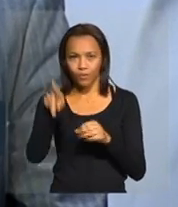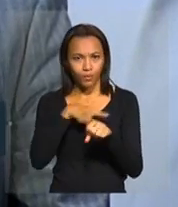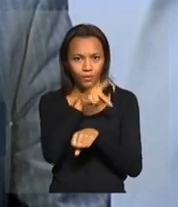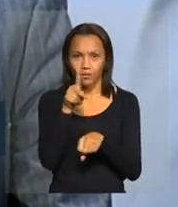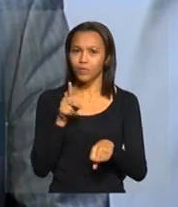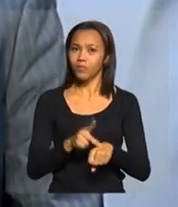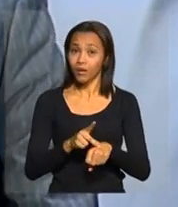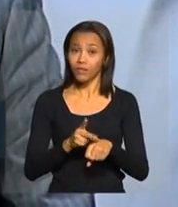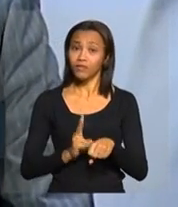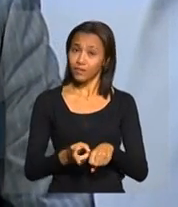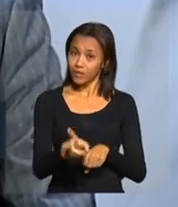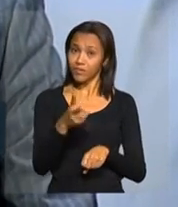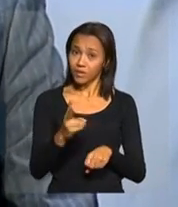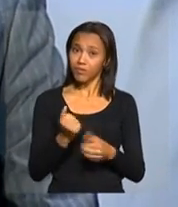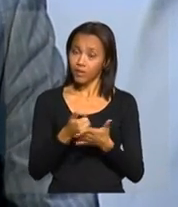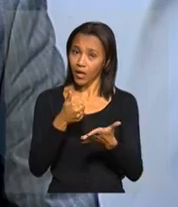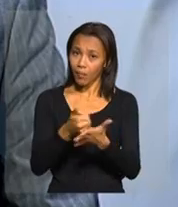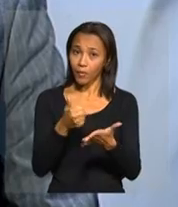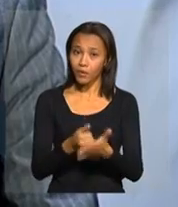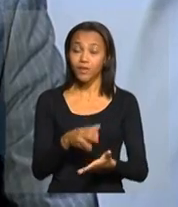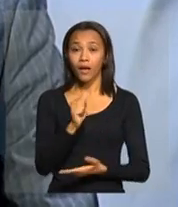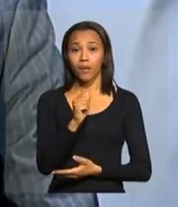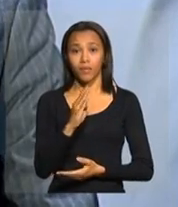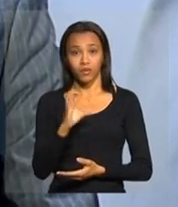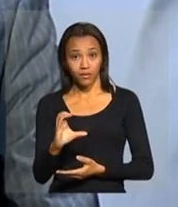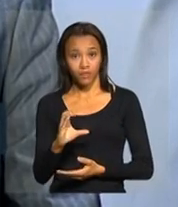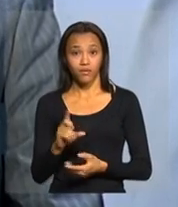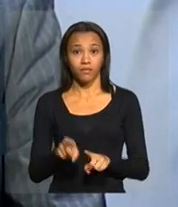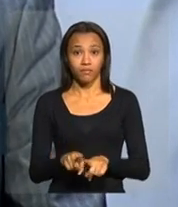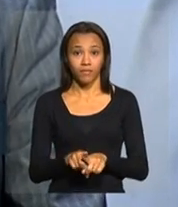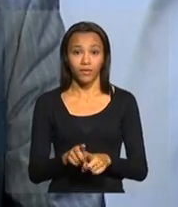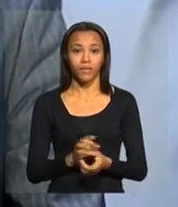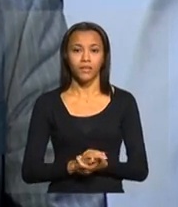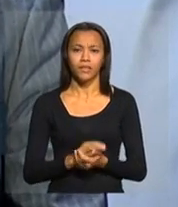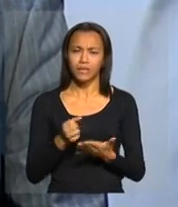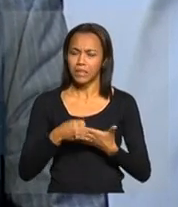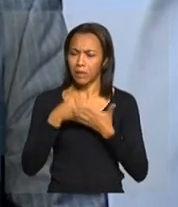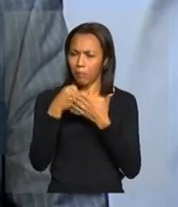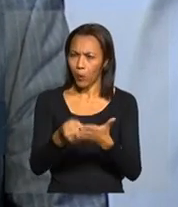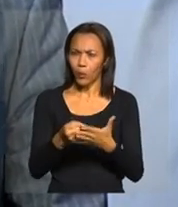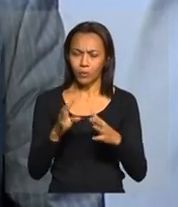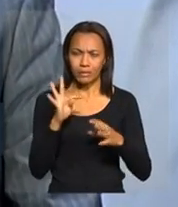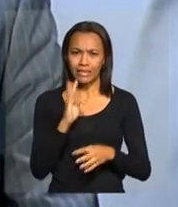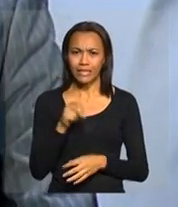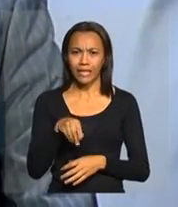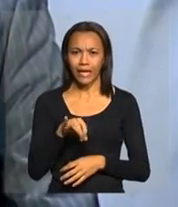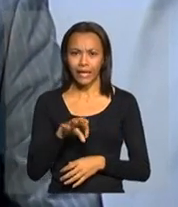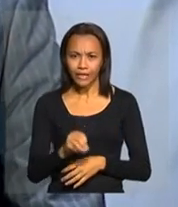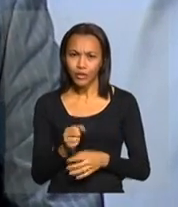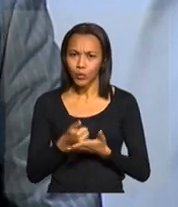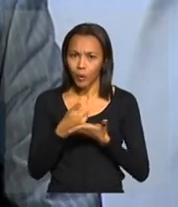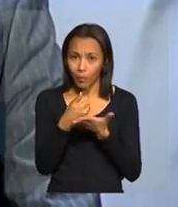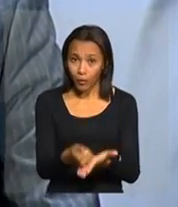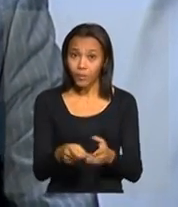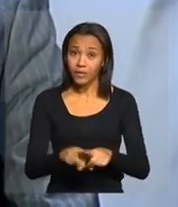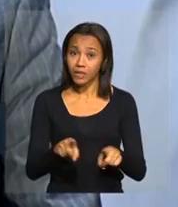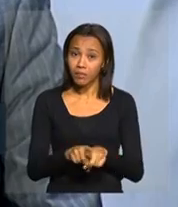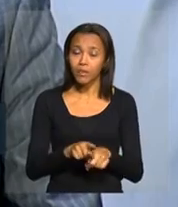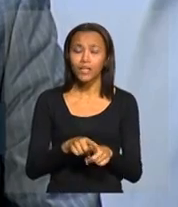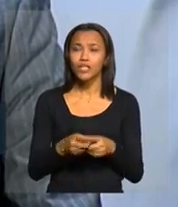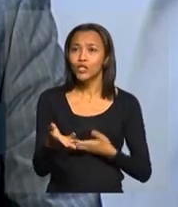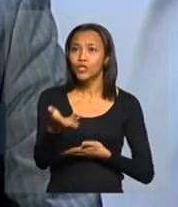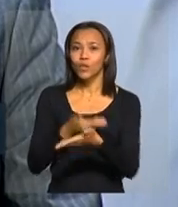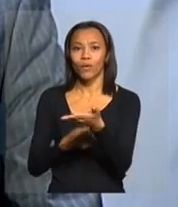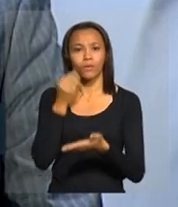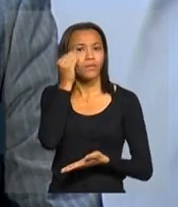né, mecanismo de cooperação através da ABC, de cooperação técnica, apoio à instalação, trocas de